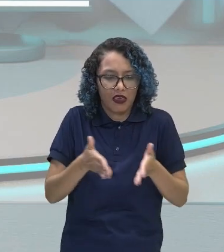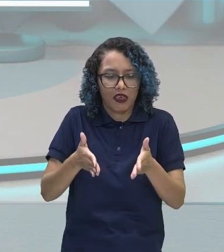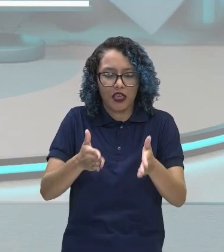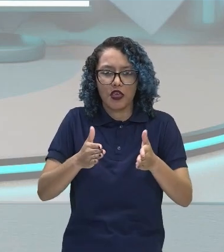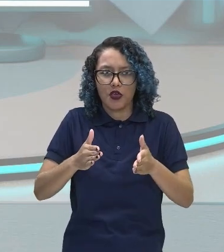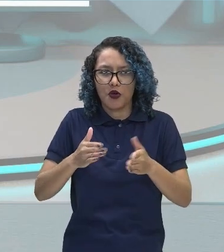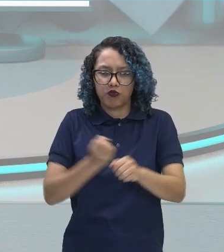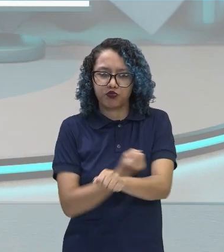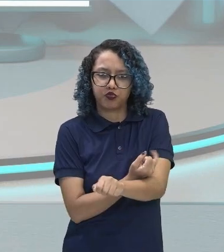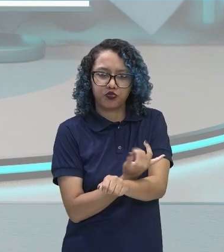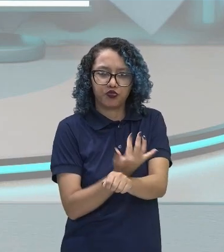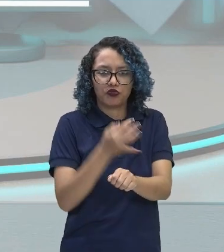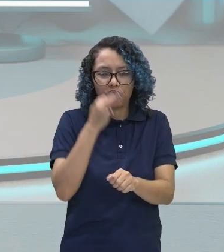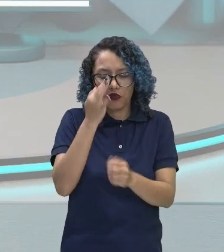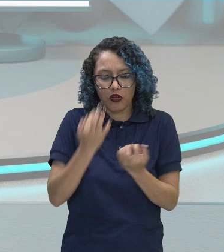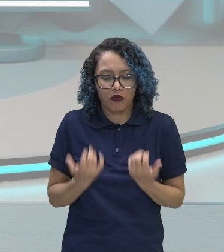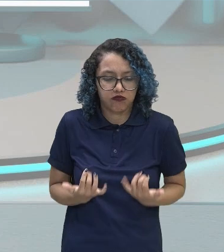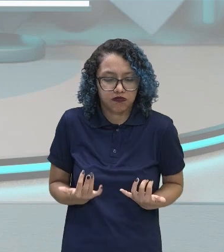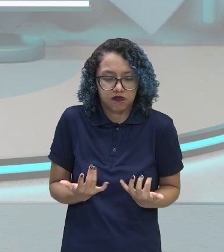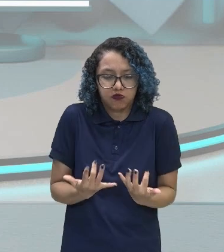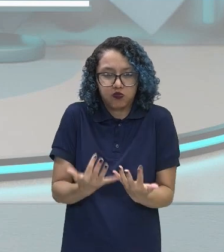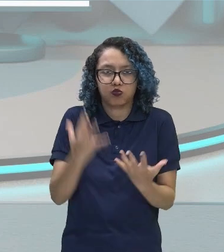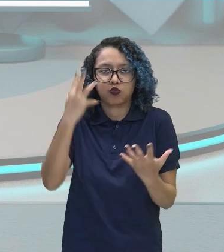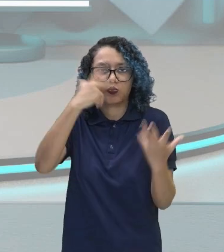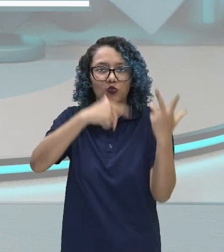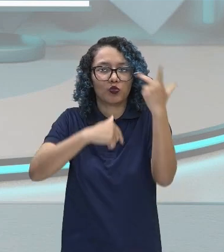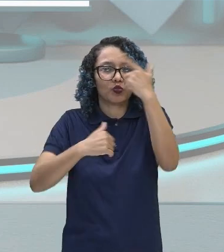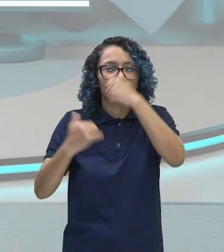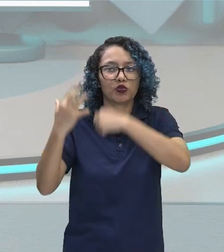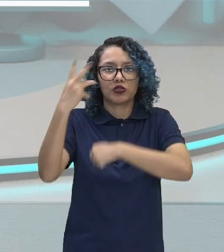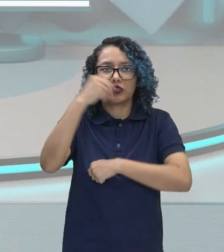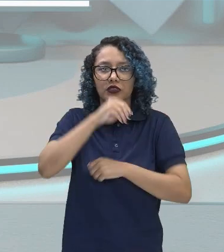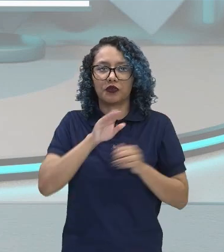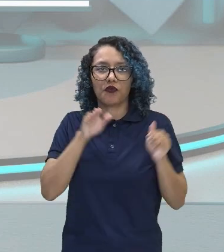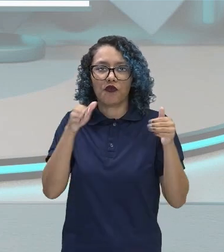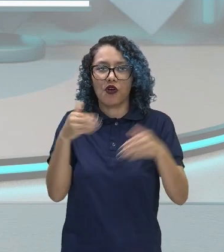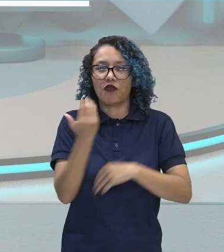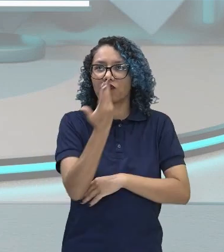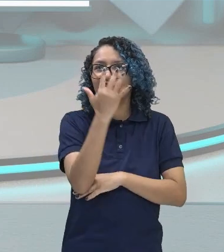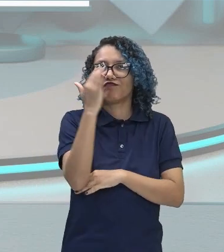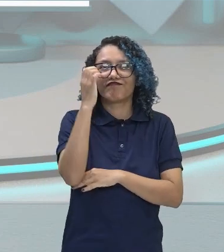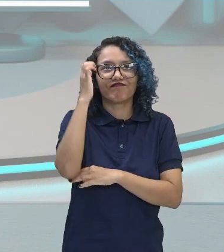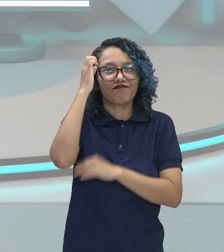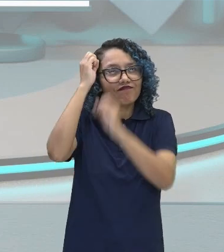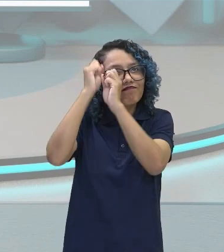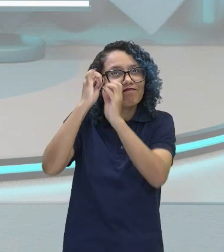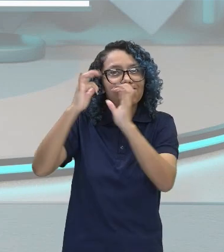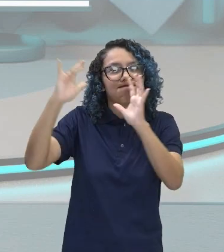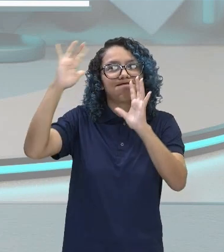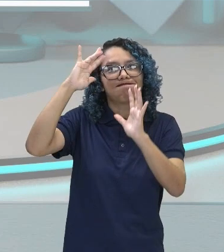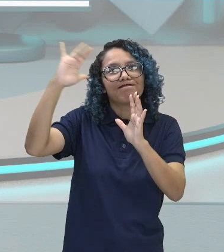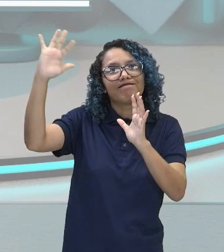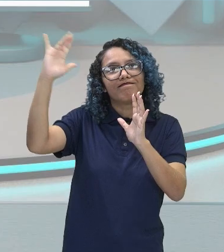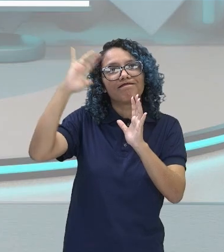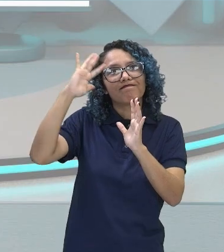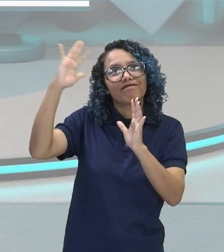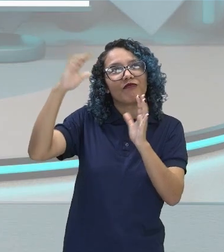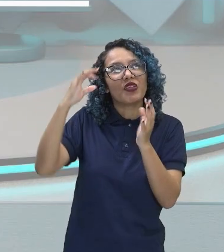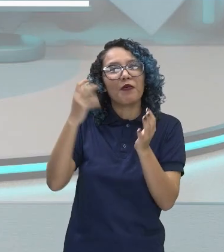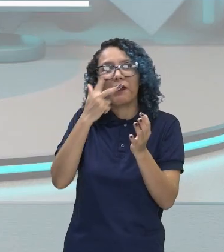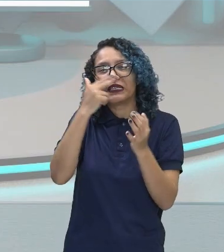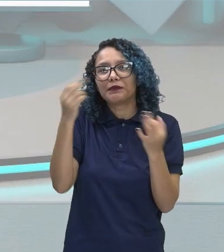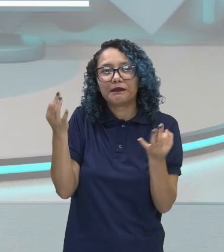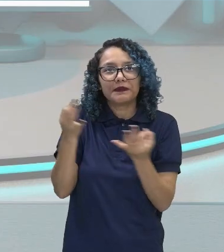campos floridos. É a natureza idealizada. Sempre lembrar que a